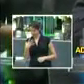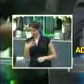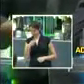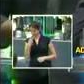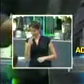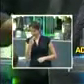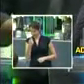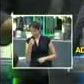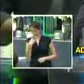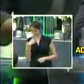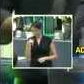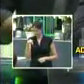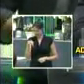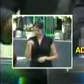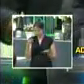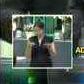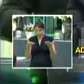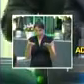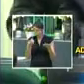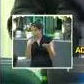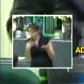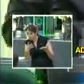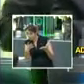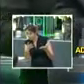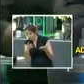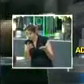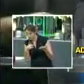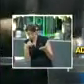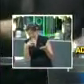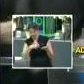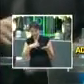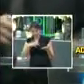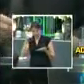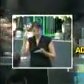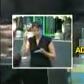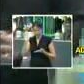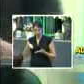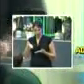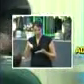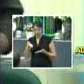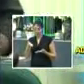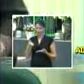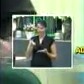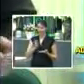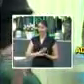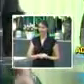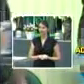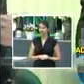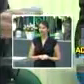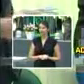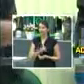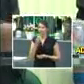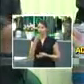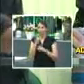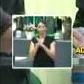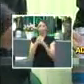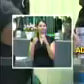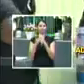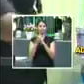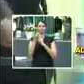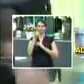Fala aí. Tá ou não tá? Você está sentindo a presença de Deus aí? Esse culto está bom